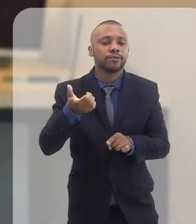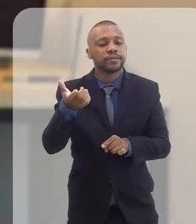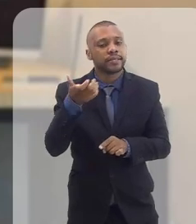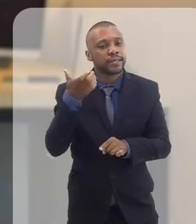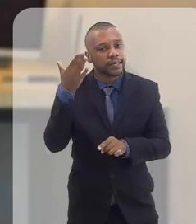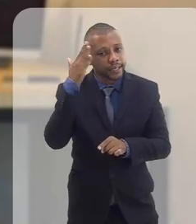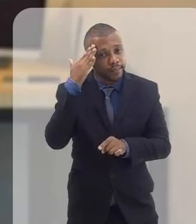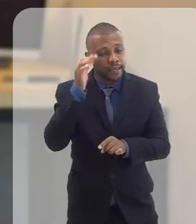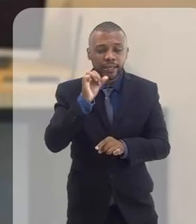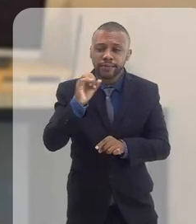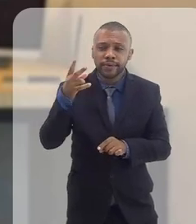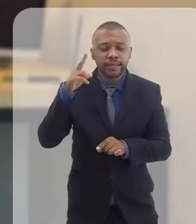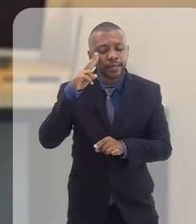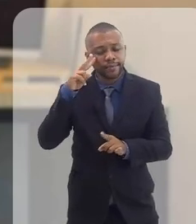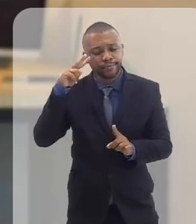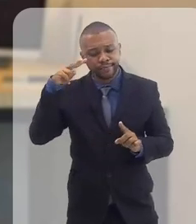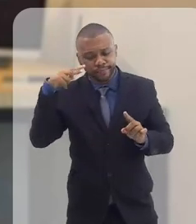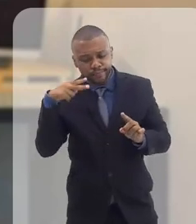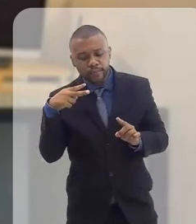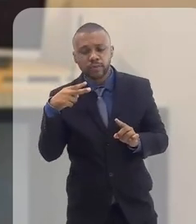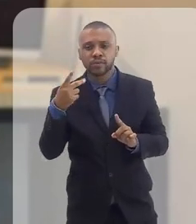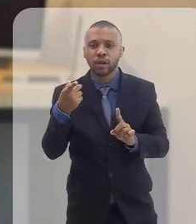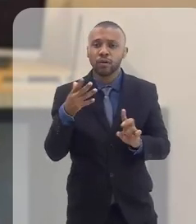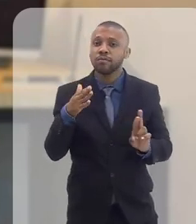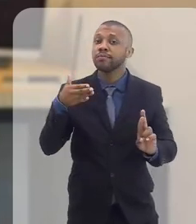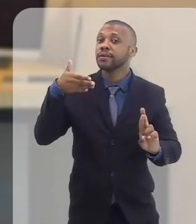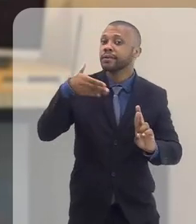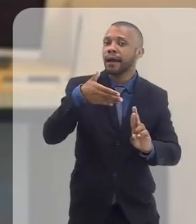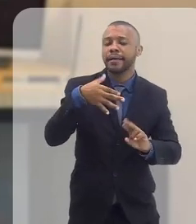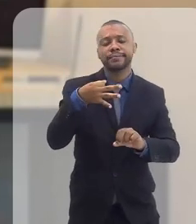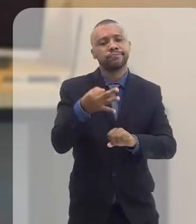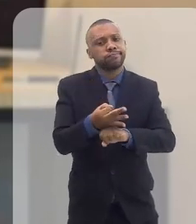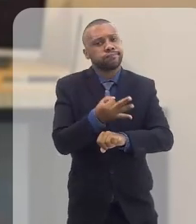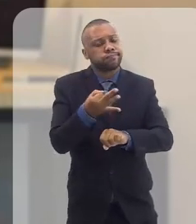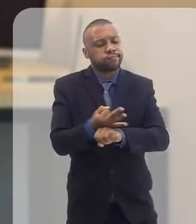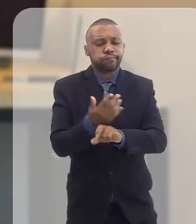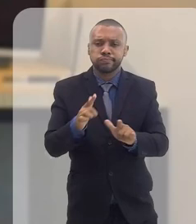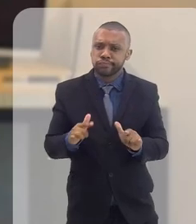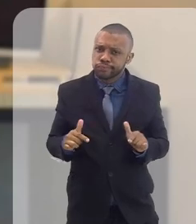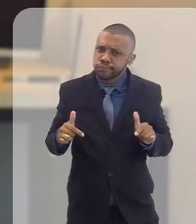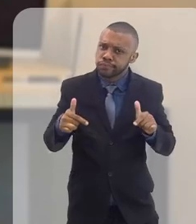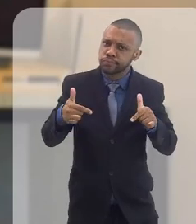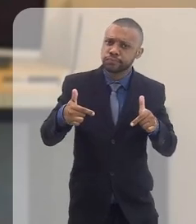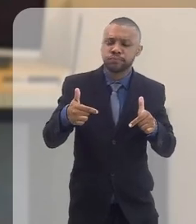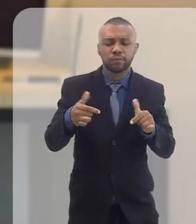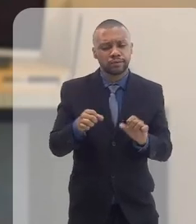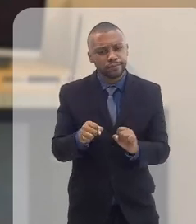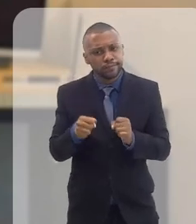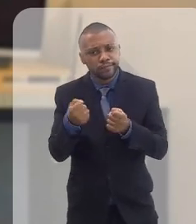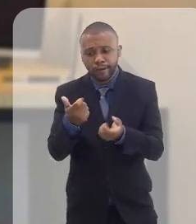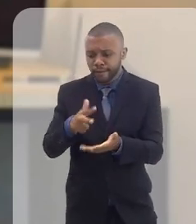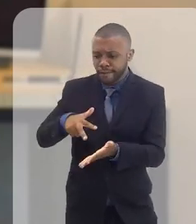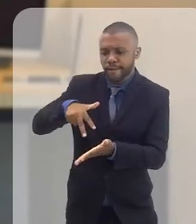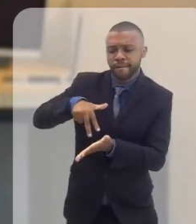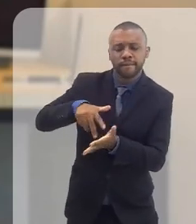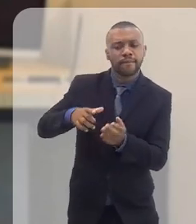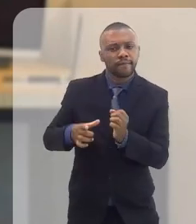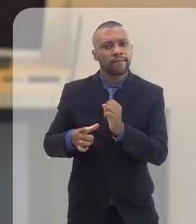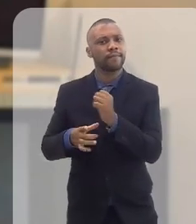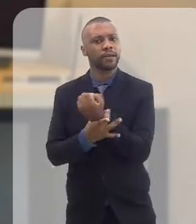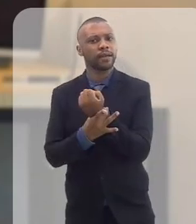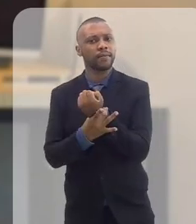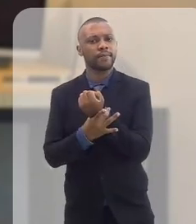queria saber de você se você se considera um exemplo de persistência, né, por ter se